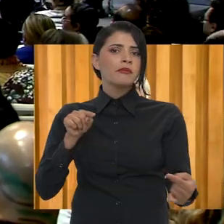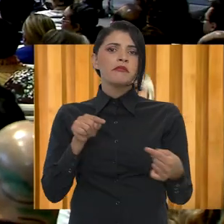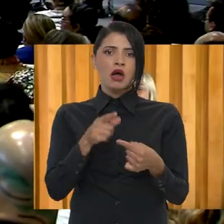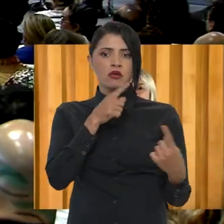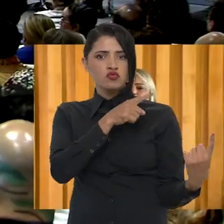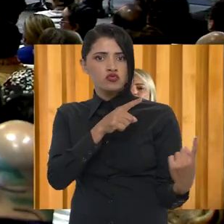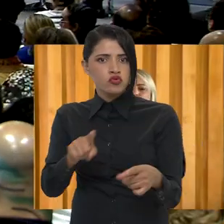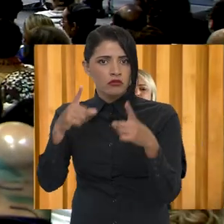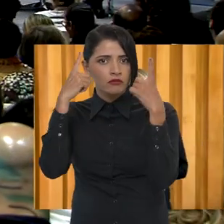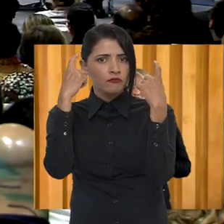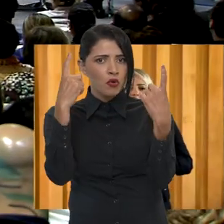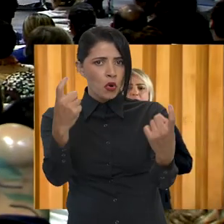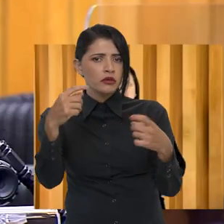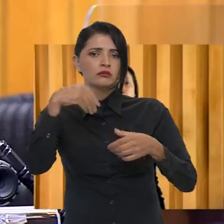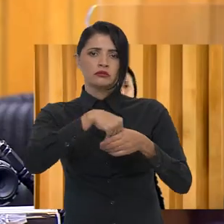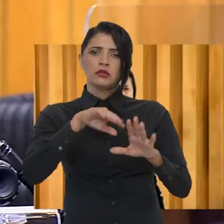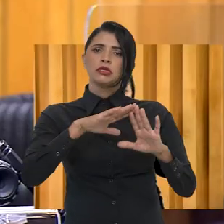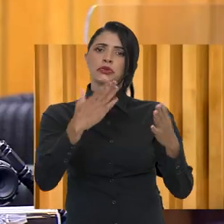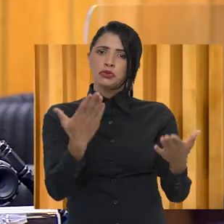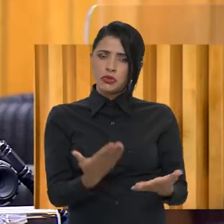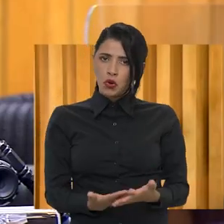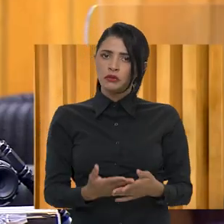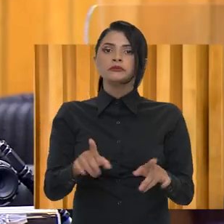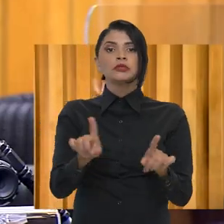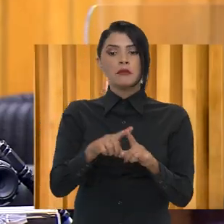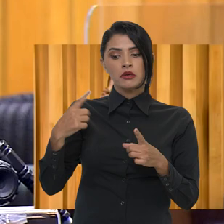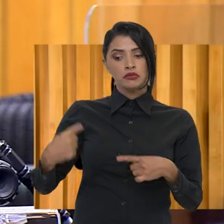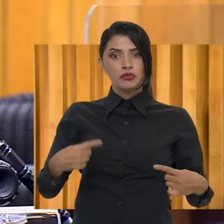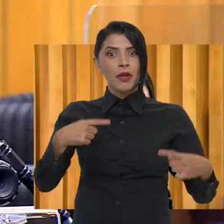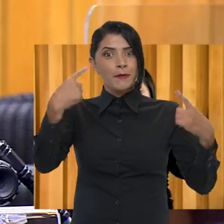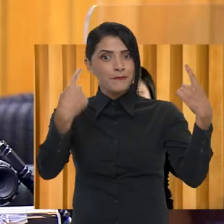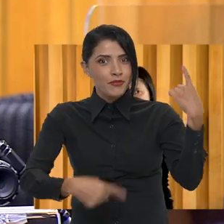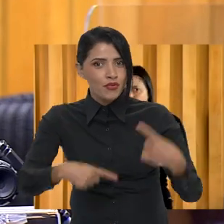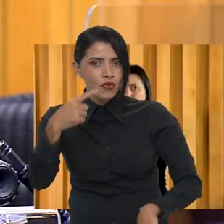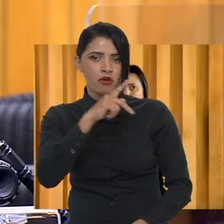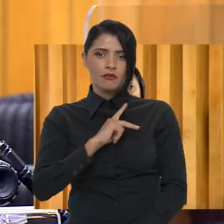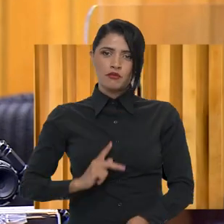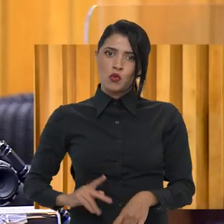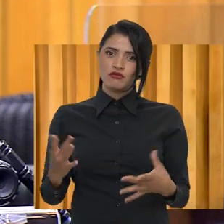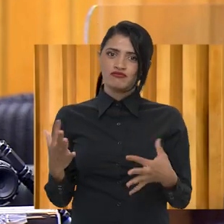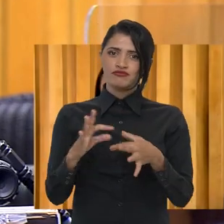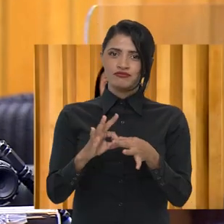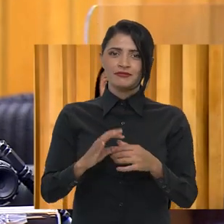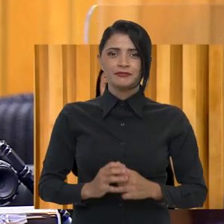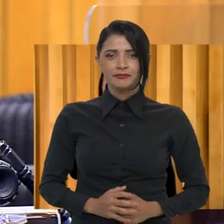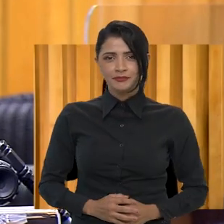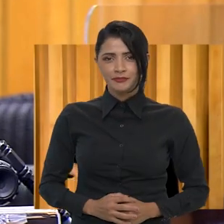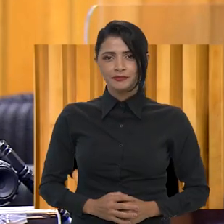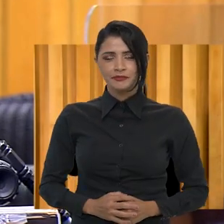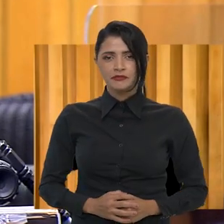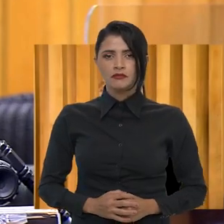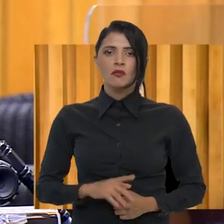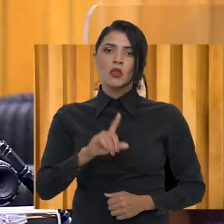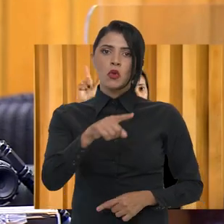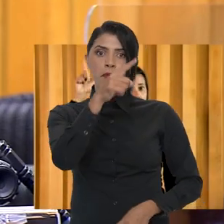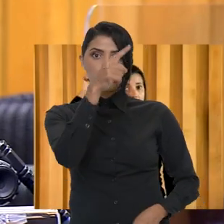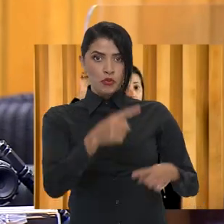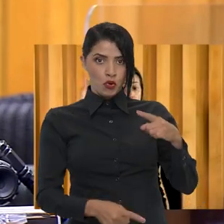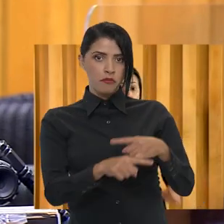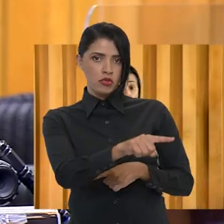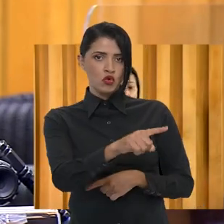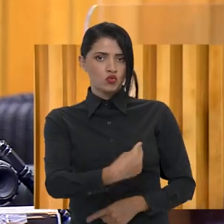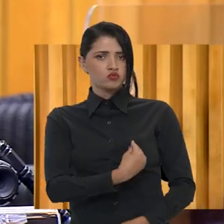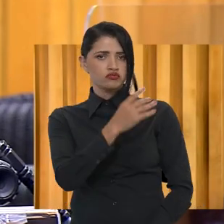exterior para enfrentar a violência nas escolas, além de debater políticas públicas integradas. O que é